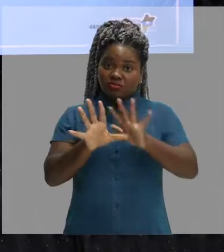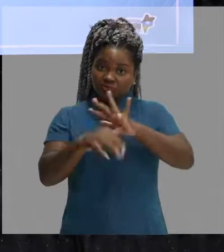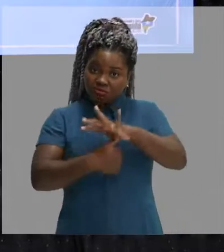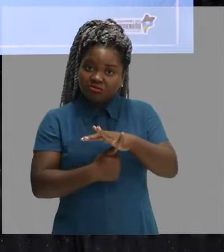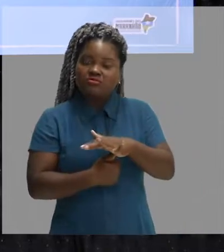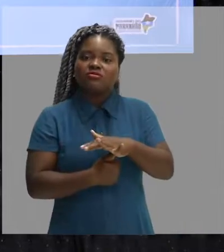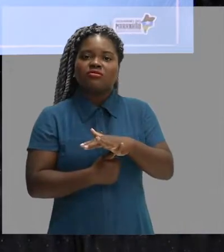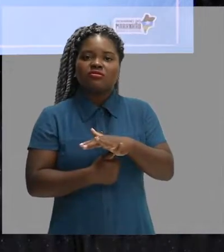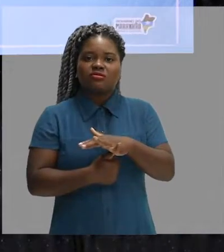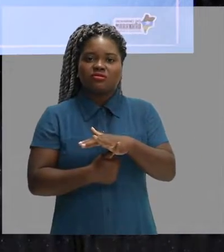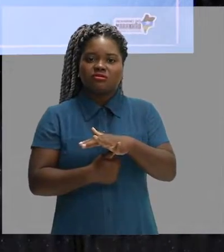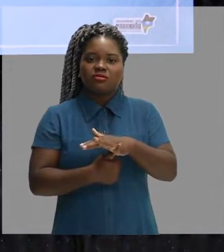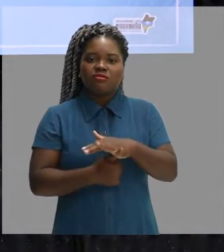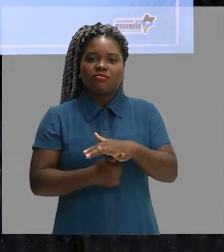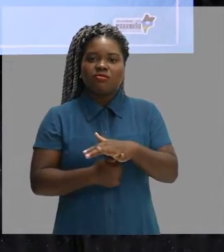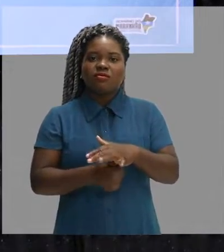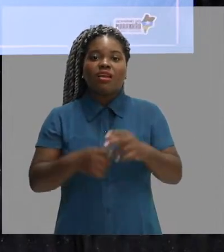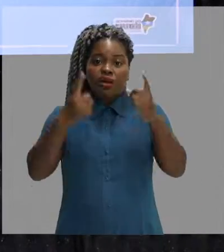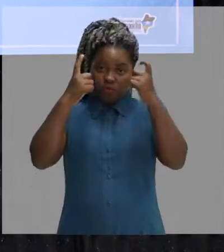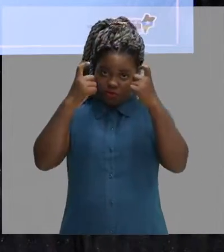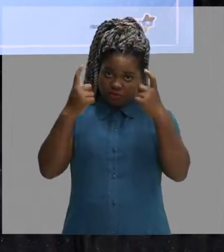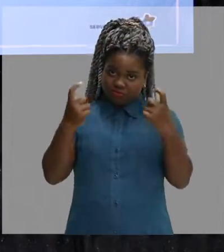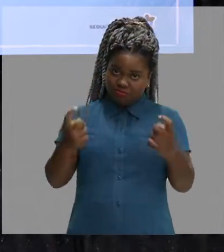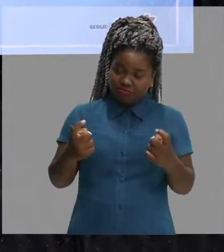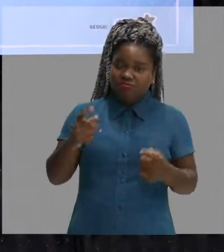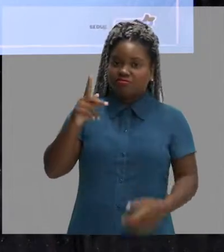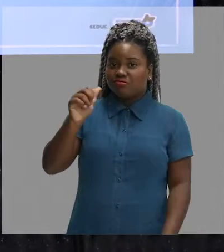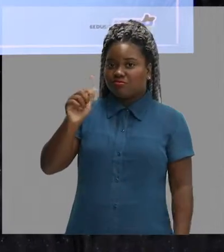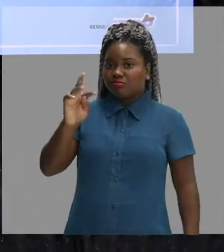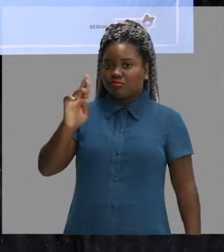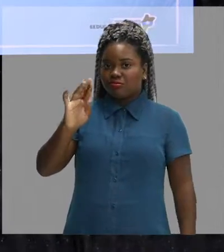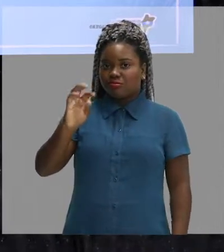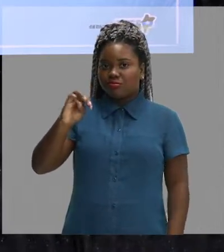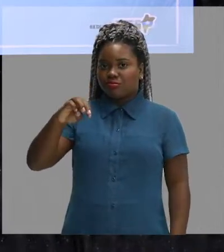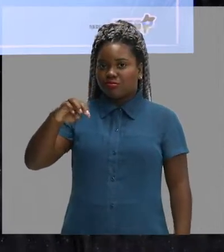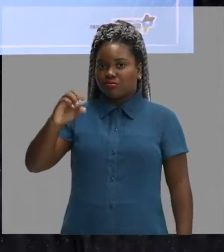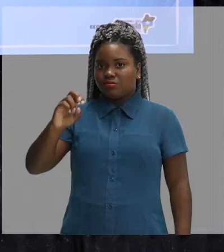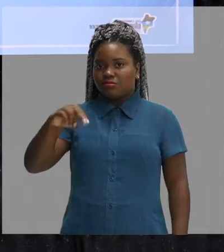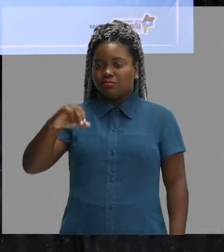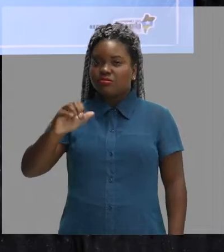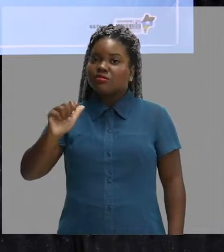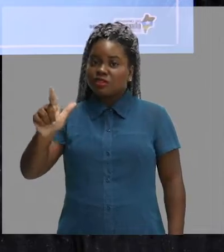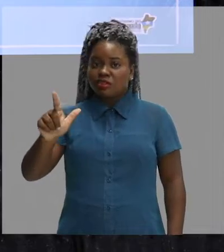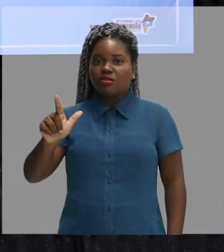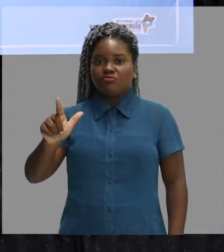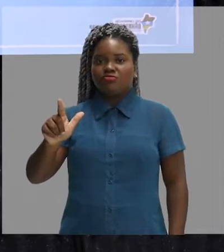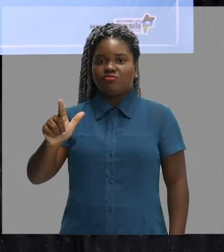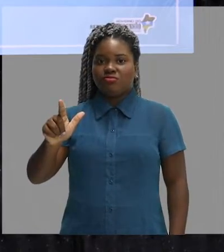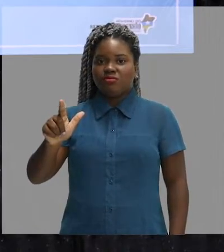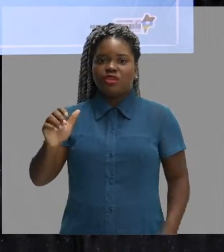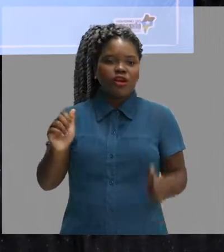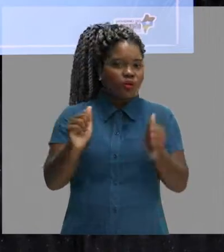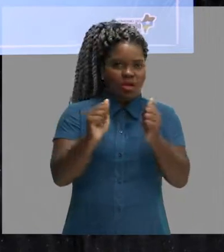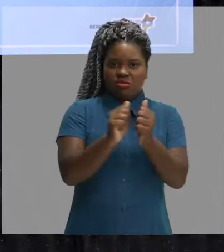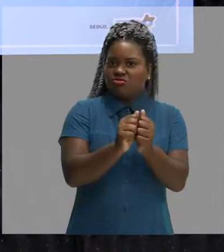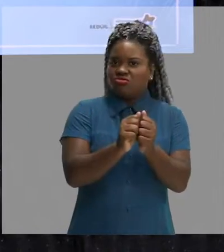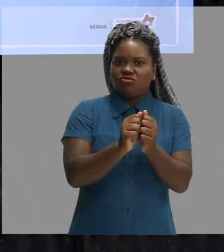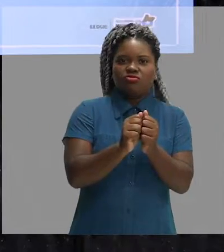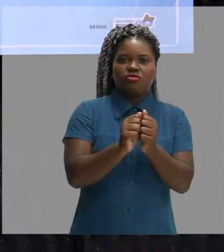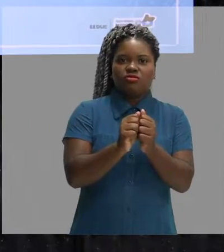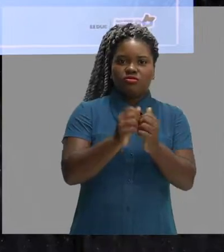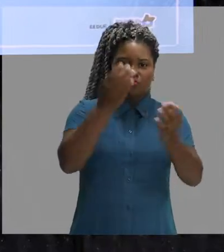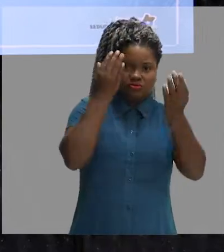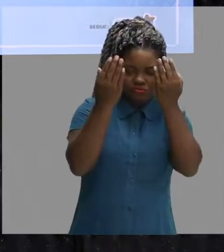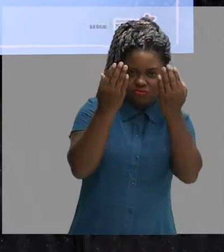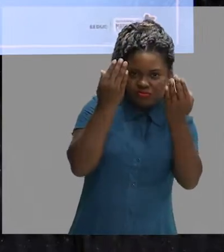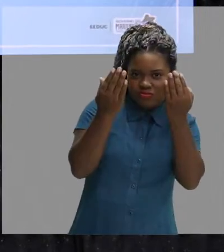violência patrimonial, que não necessariamente vem acompanhado de uma violência física ou psicológica, sobretudo quando a gente fala de furto,